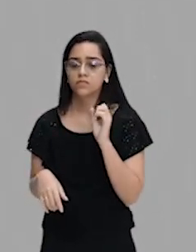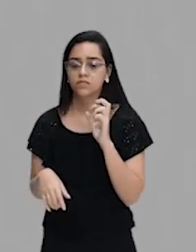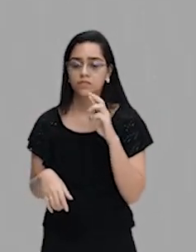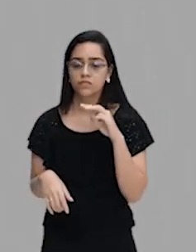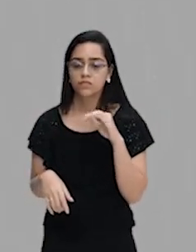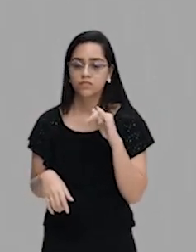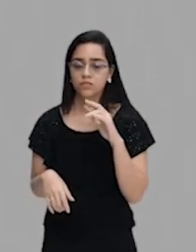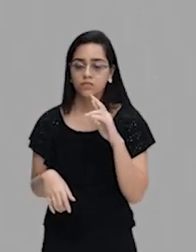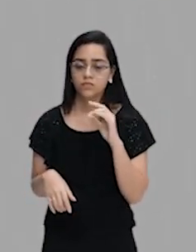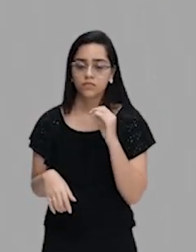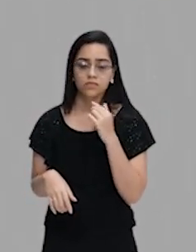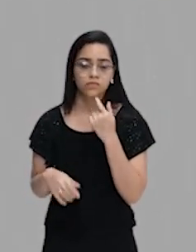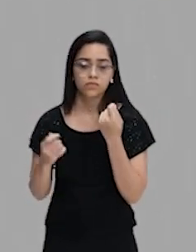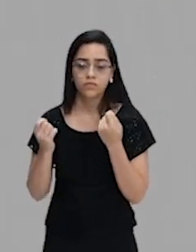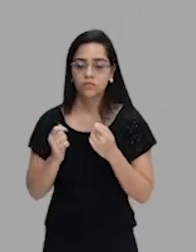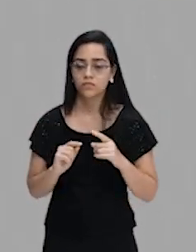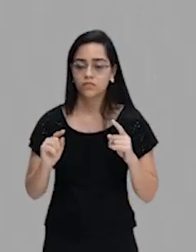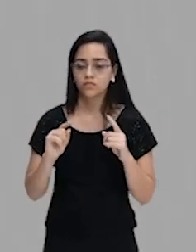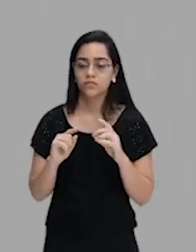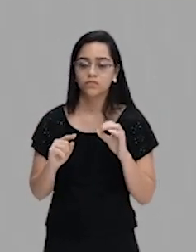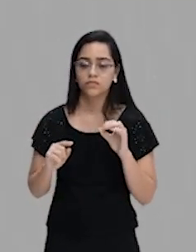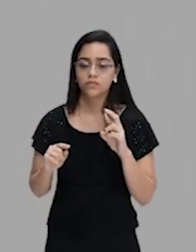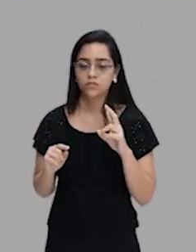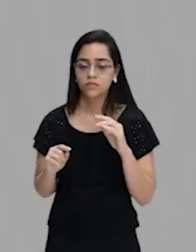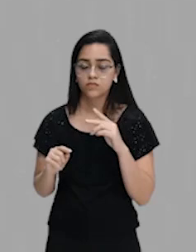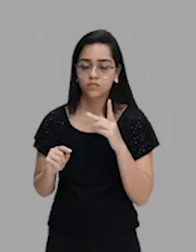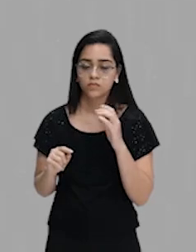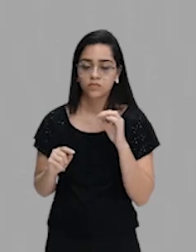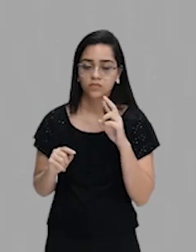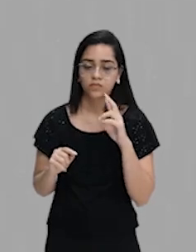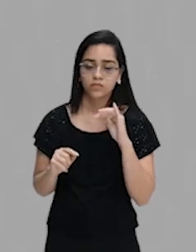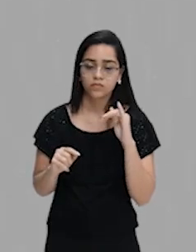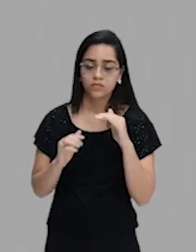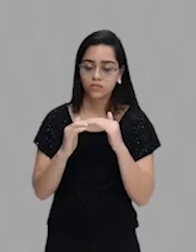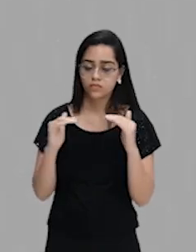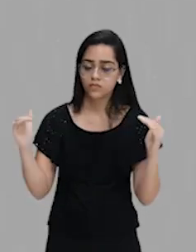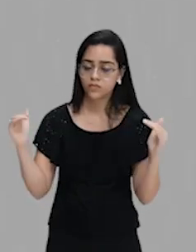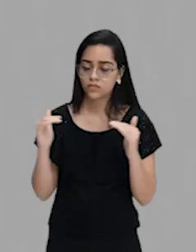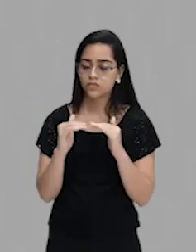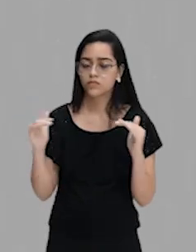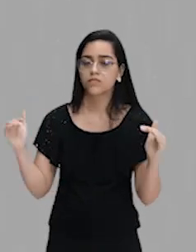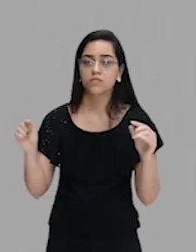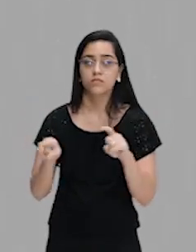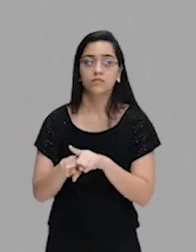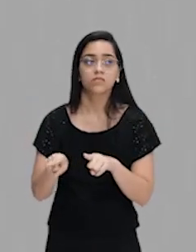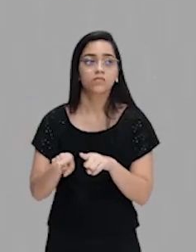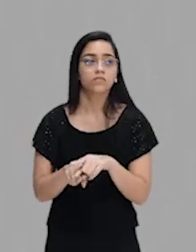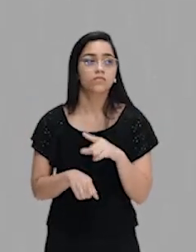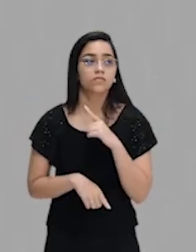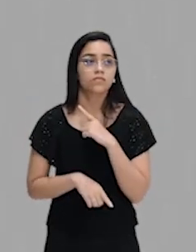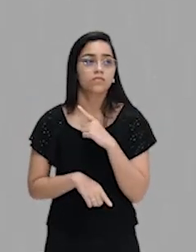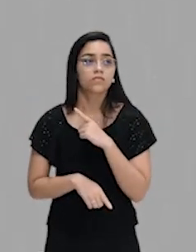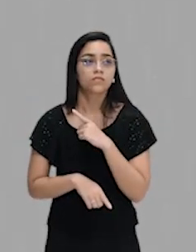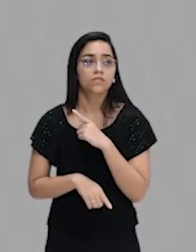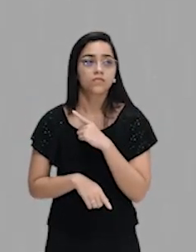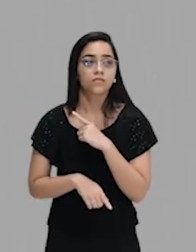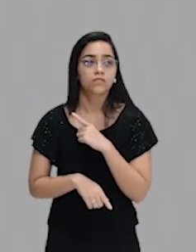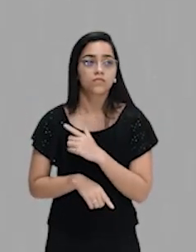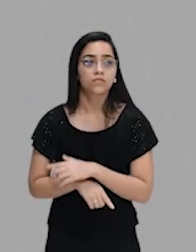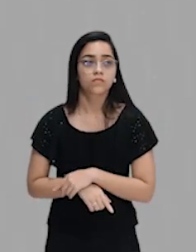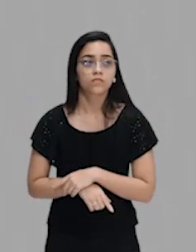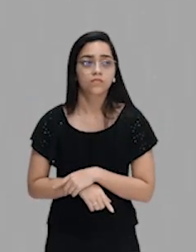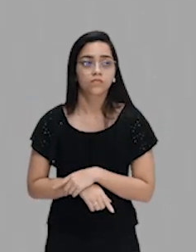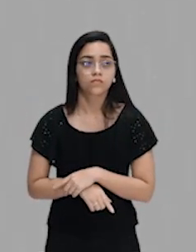acima. Não precisa ser na altura do horizonte, mas acima do horizonte, não é? E a partir desse semicírculo acima do